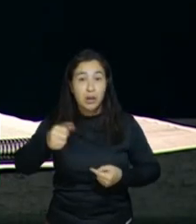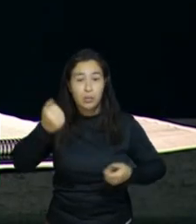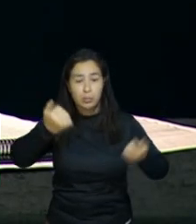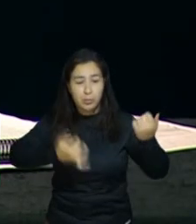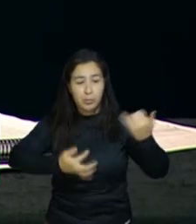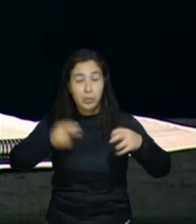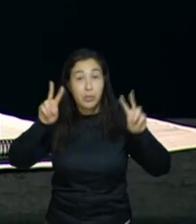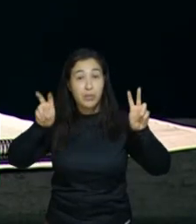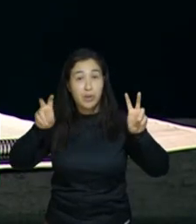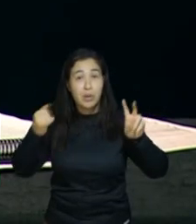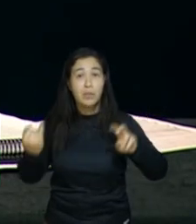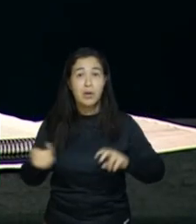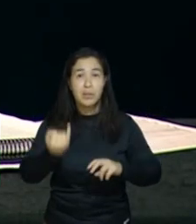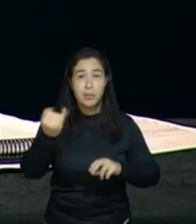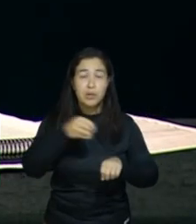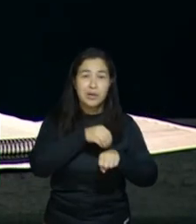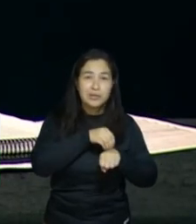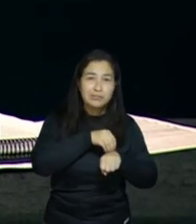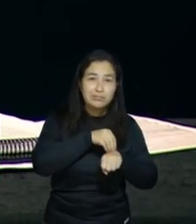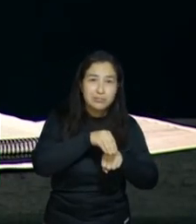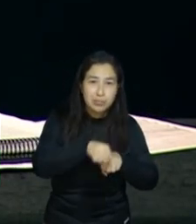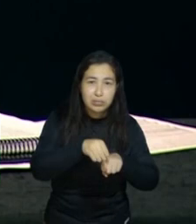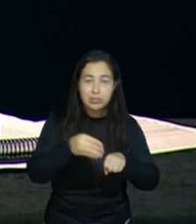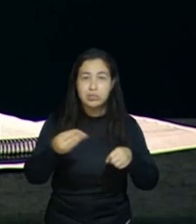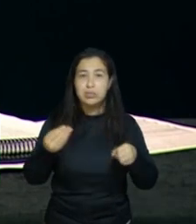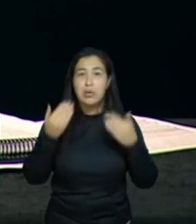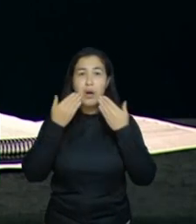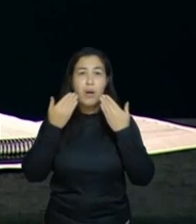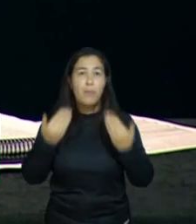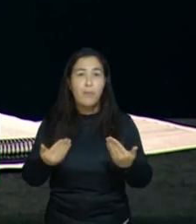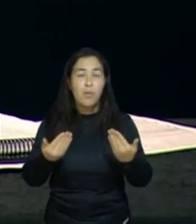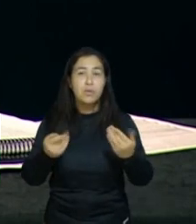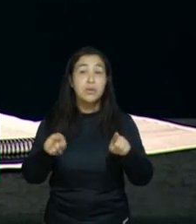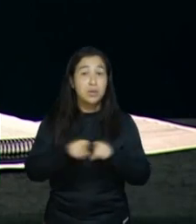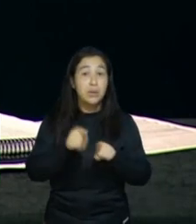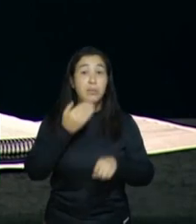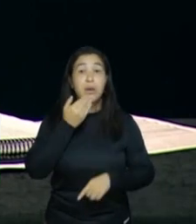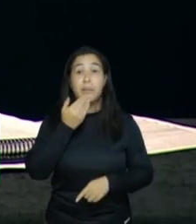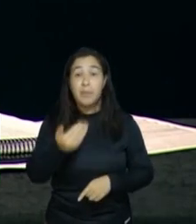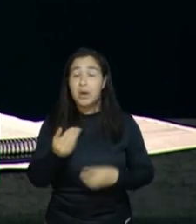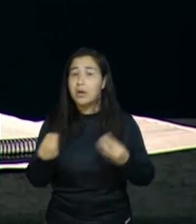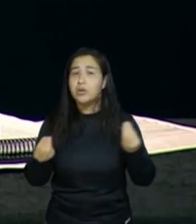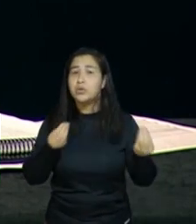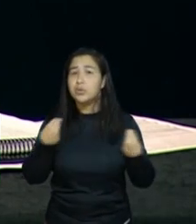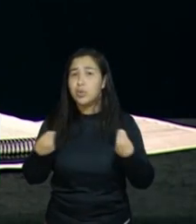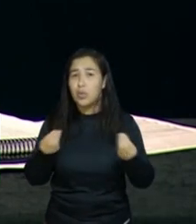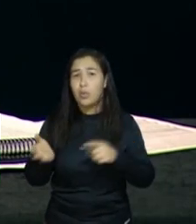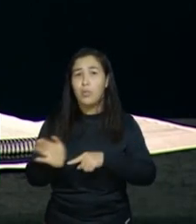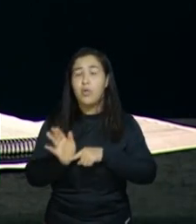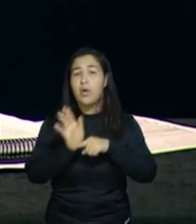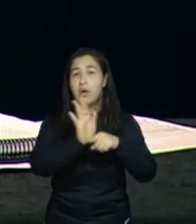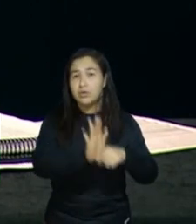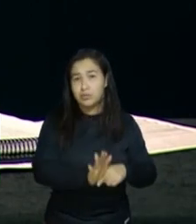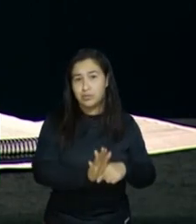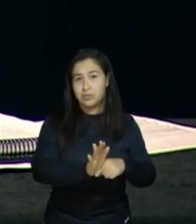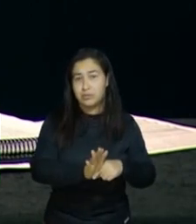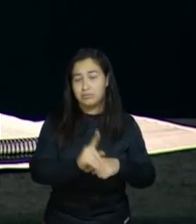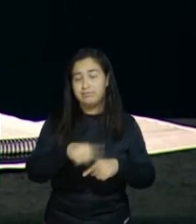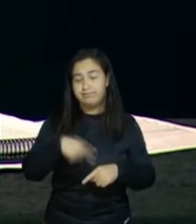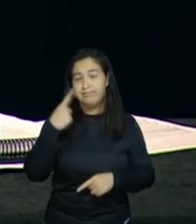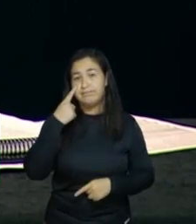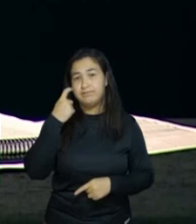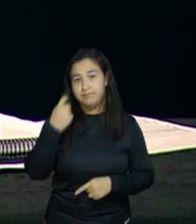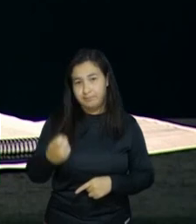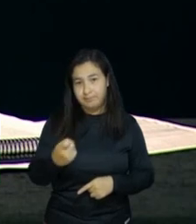procurando orientar, sinalizar e pedir aos nossos deputados aquilo que é de interesse da